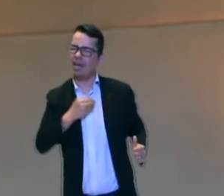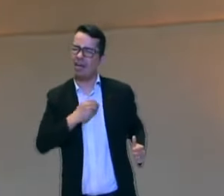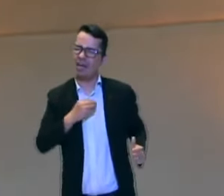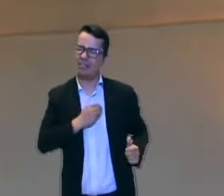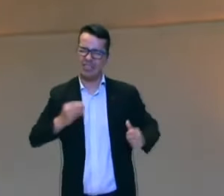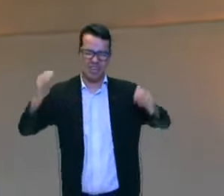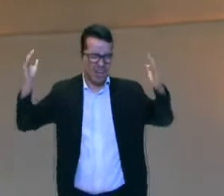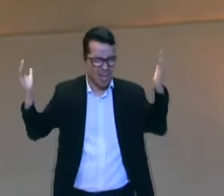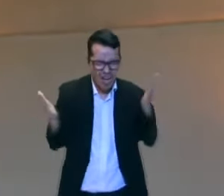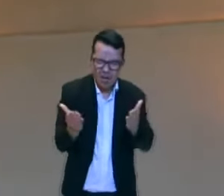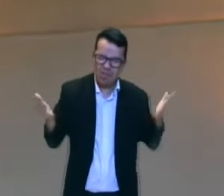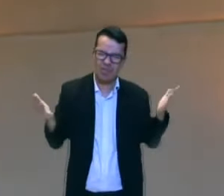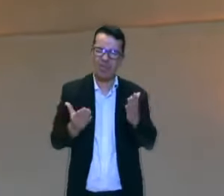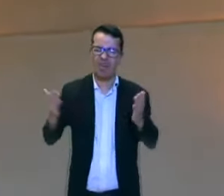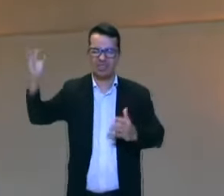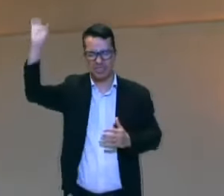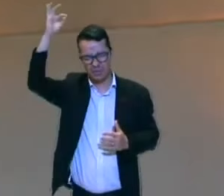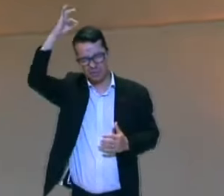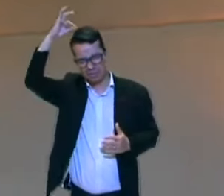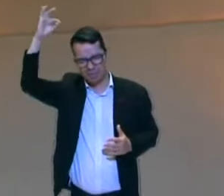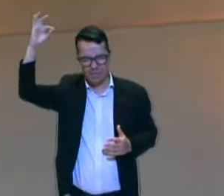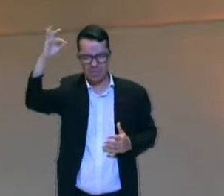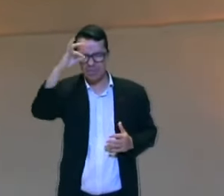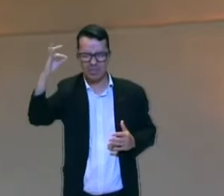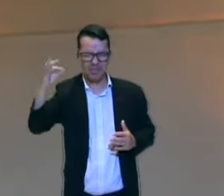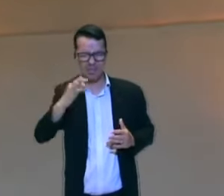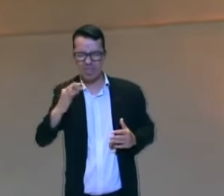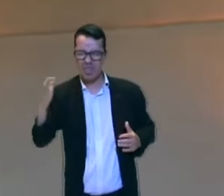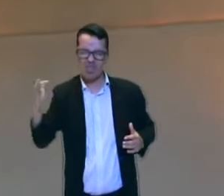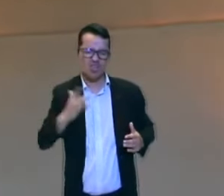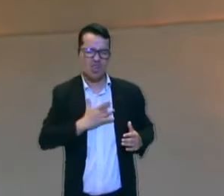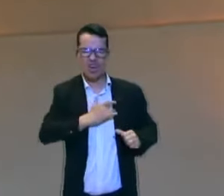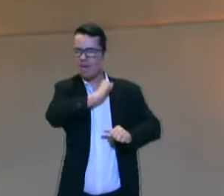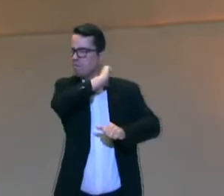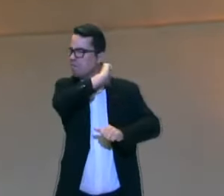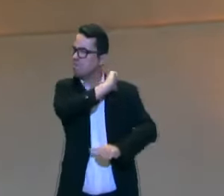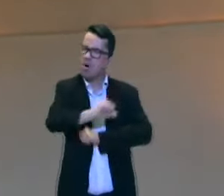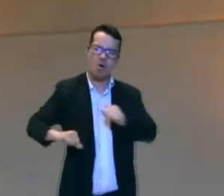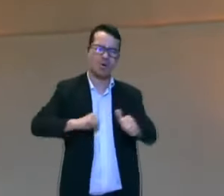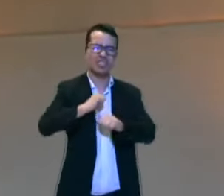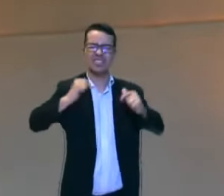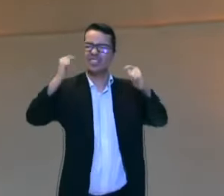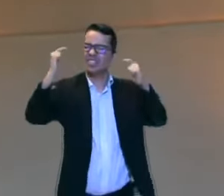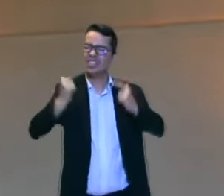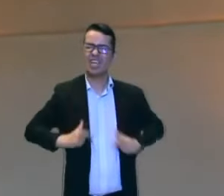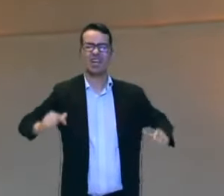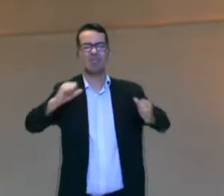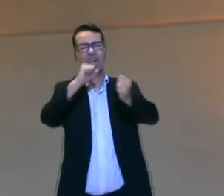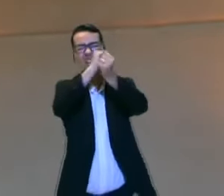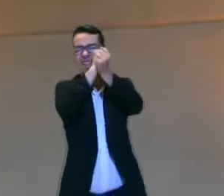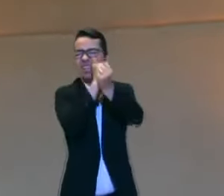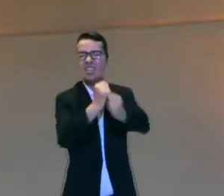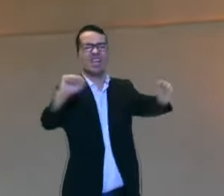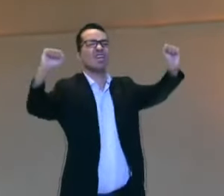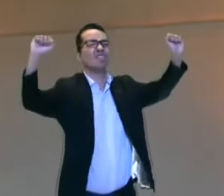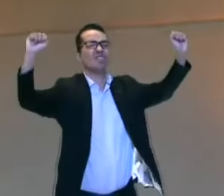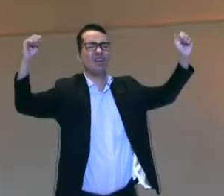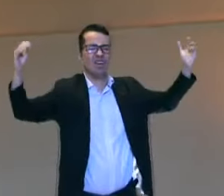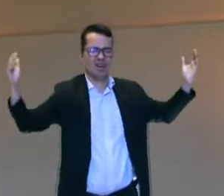seja levado agora cativo à presença de Cristo Jesus e que haja libertação neste lugar.